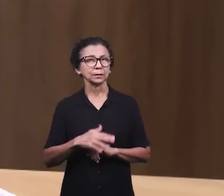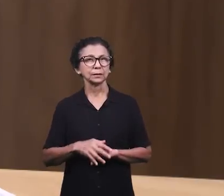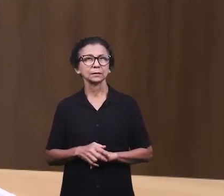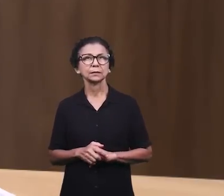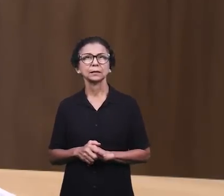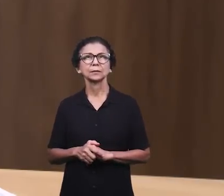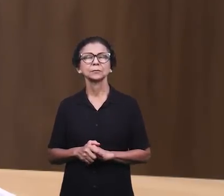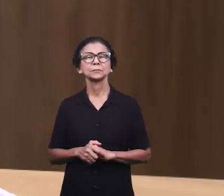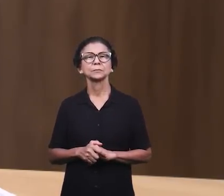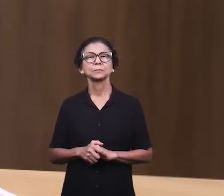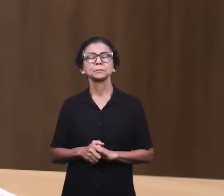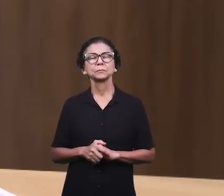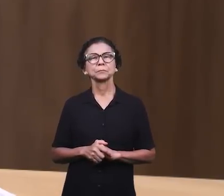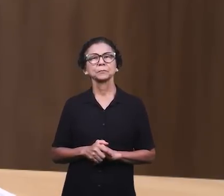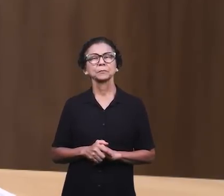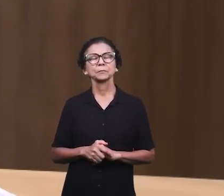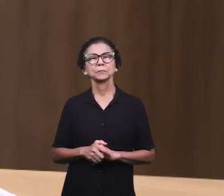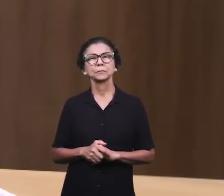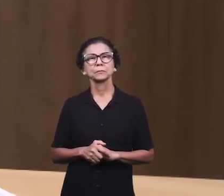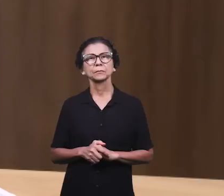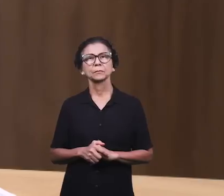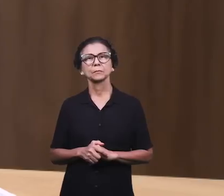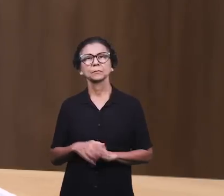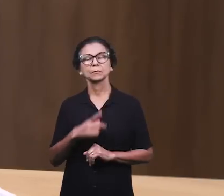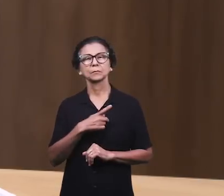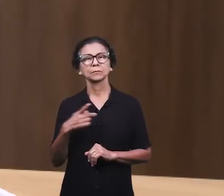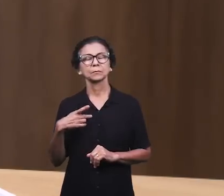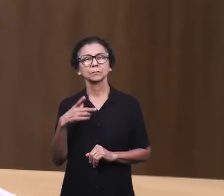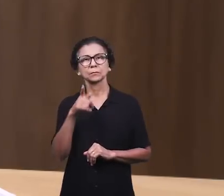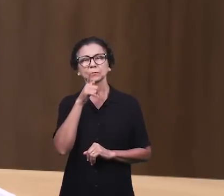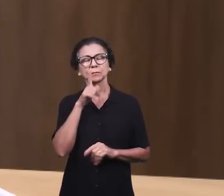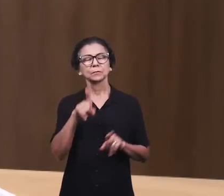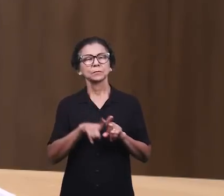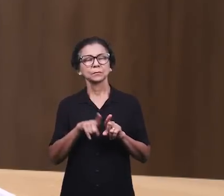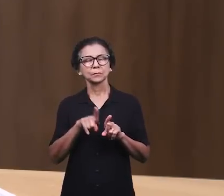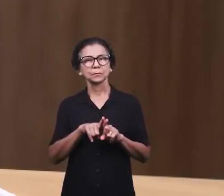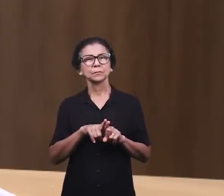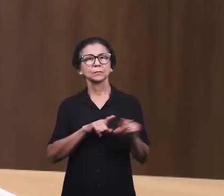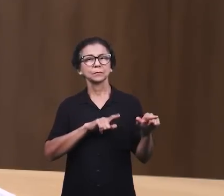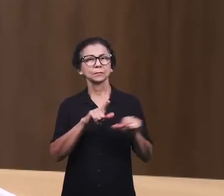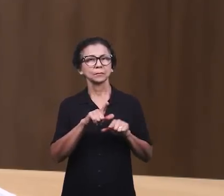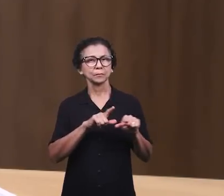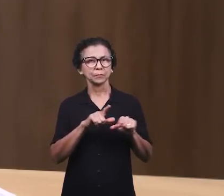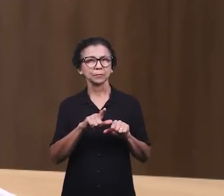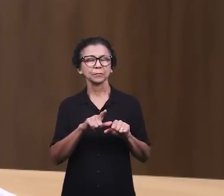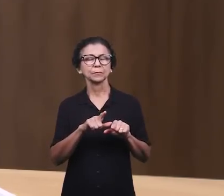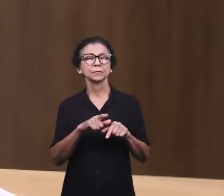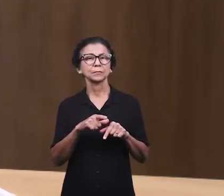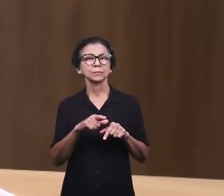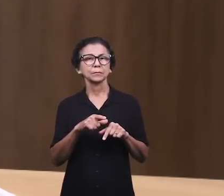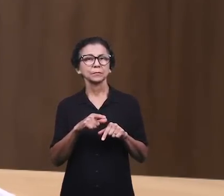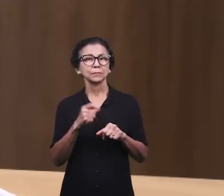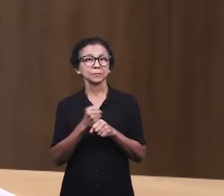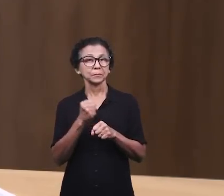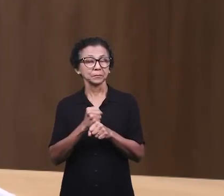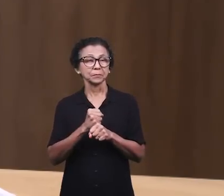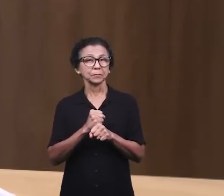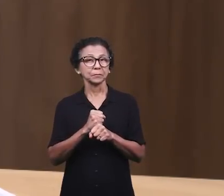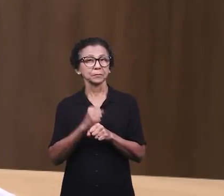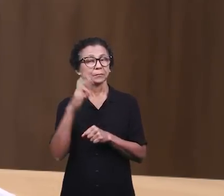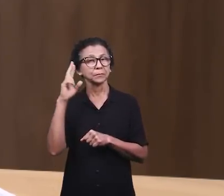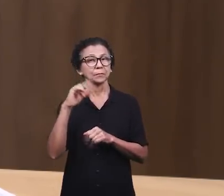o país lá, você também na África. Isso tem sido uma coisa, assim, para eles, assim, uma coisa